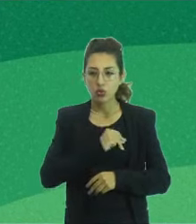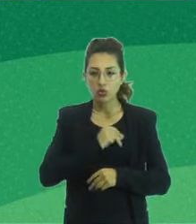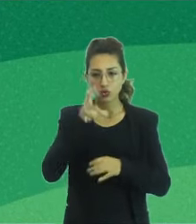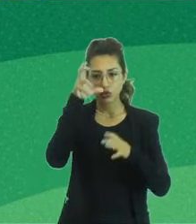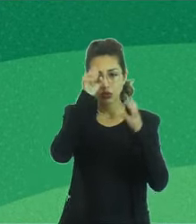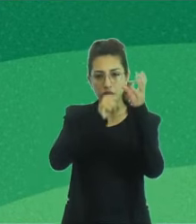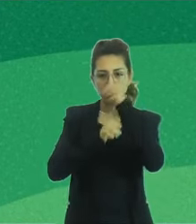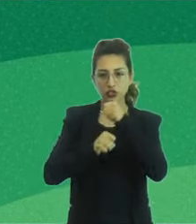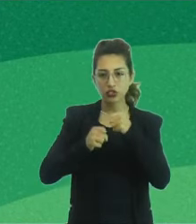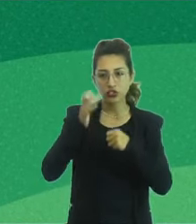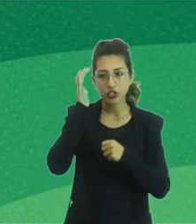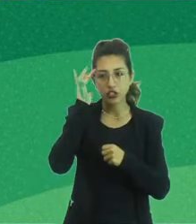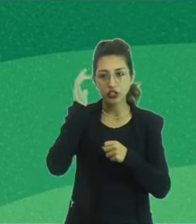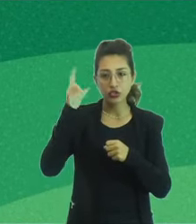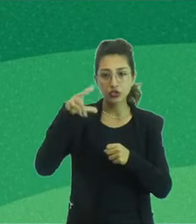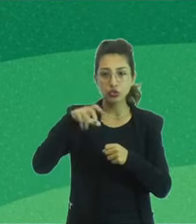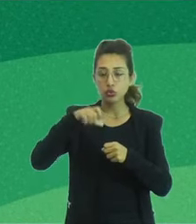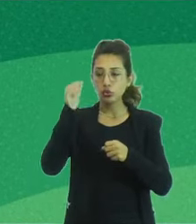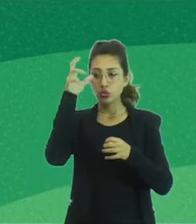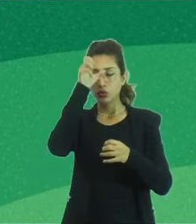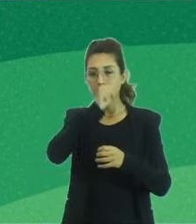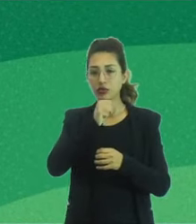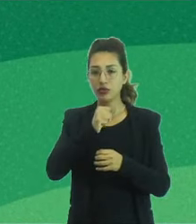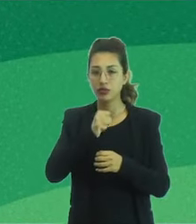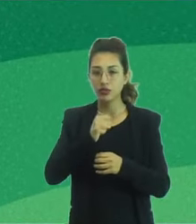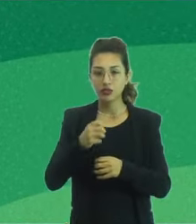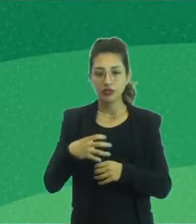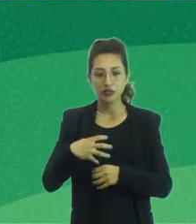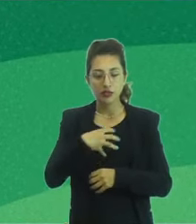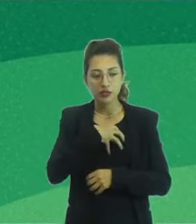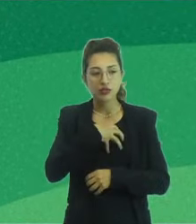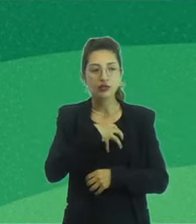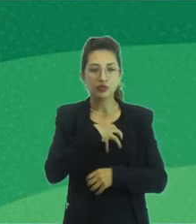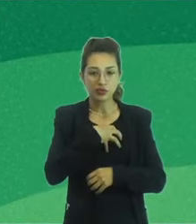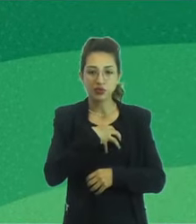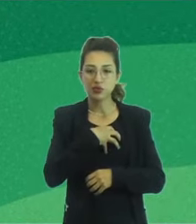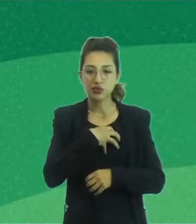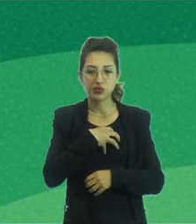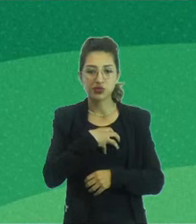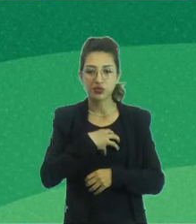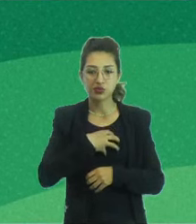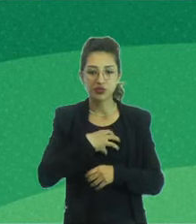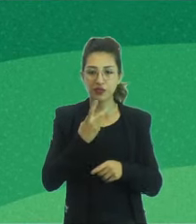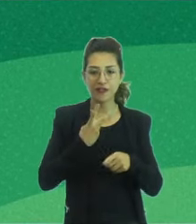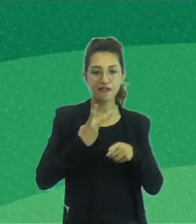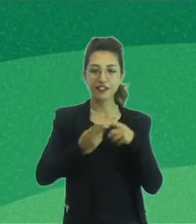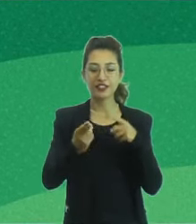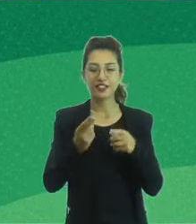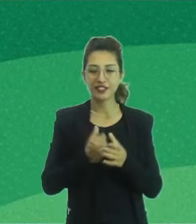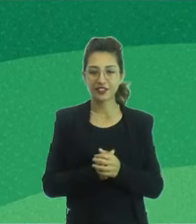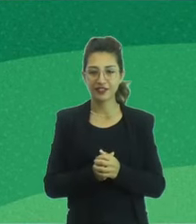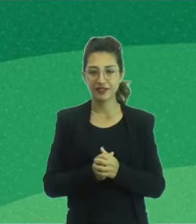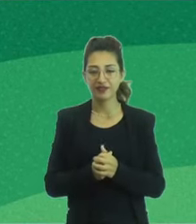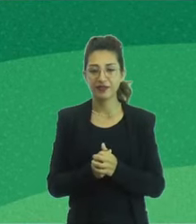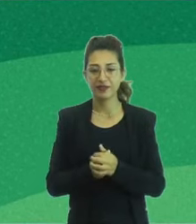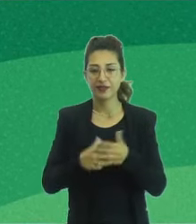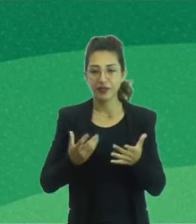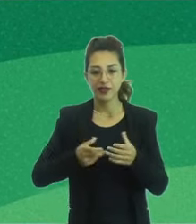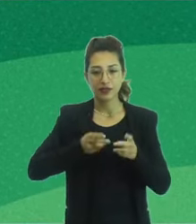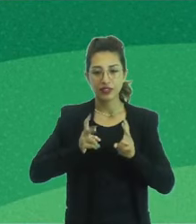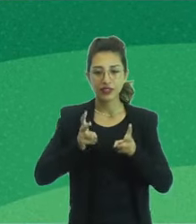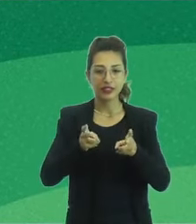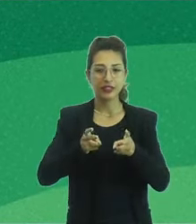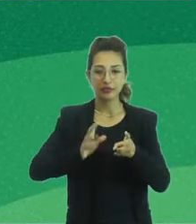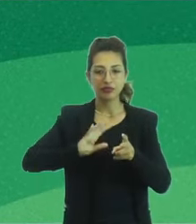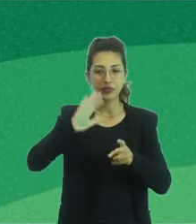eu achei que eu nunca ia aprender na minha vida eu já ganhei o dia ganhei um mês ganhei o ano isso acontece com muita frequência e eu acho isso